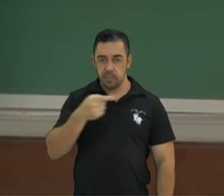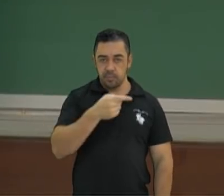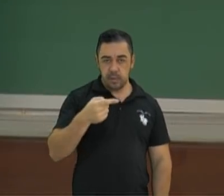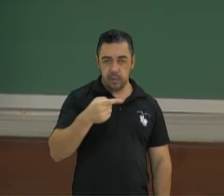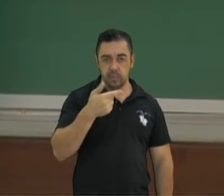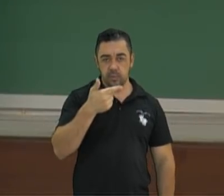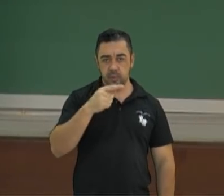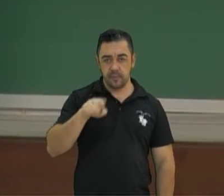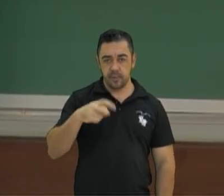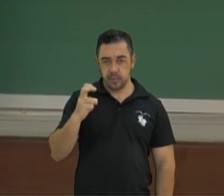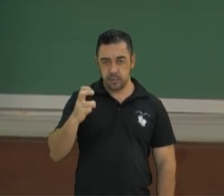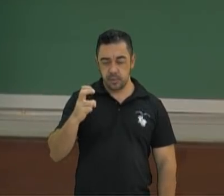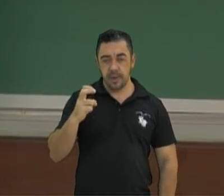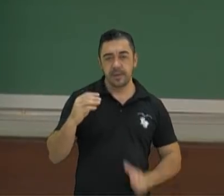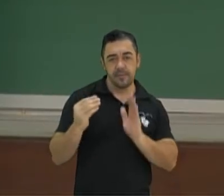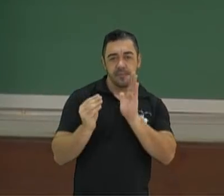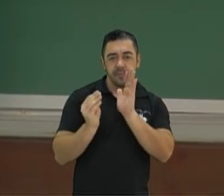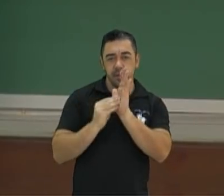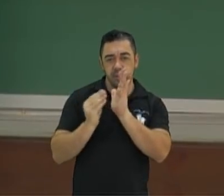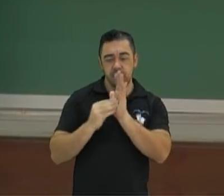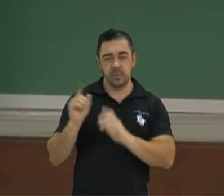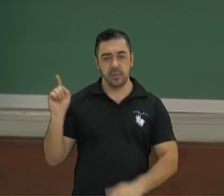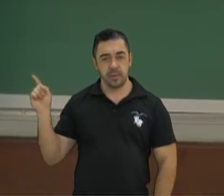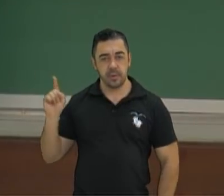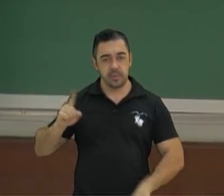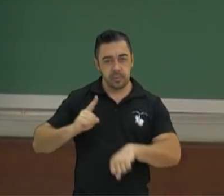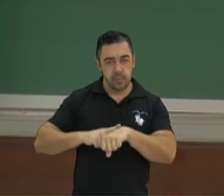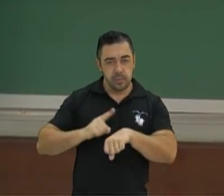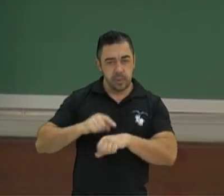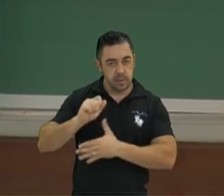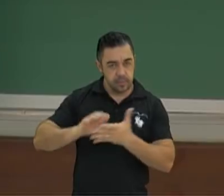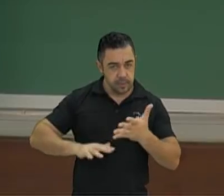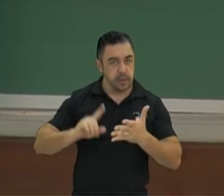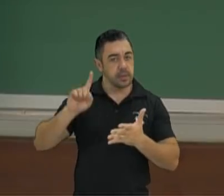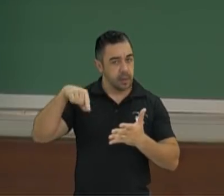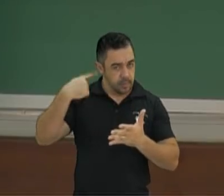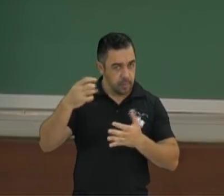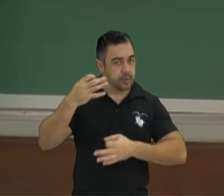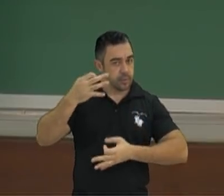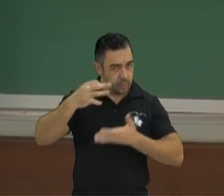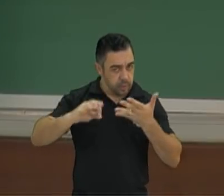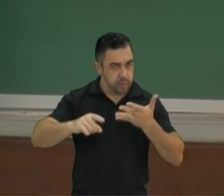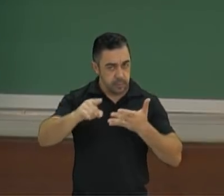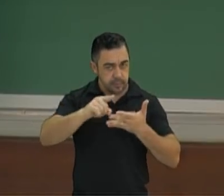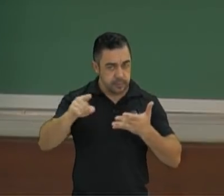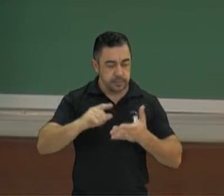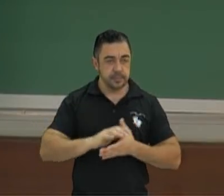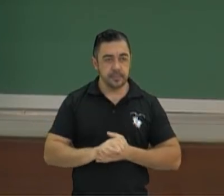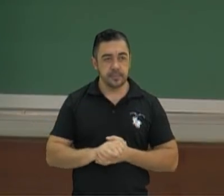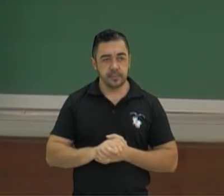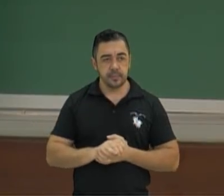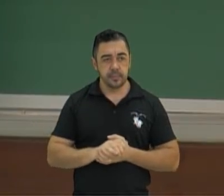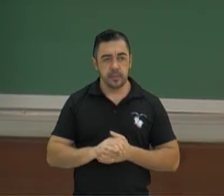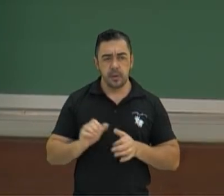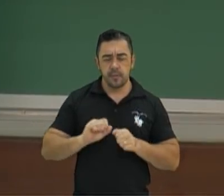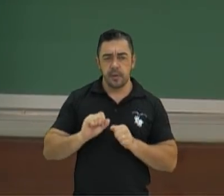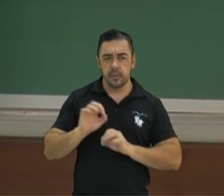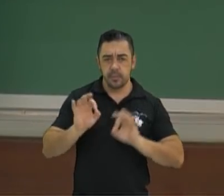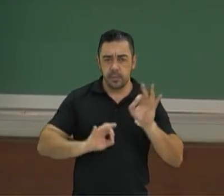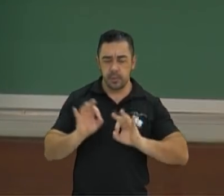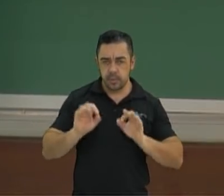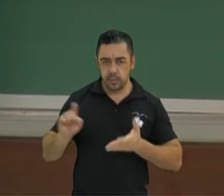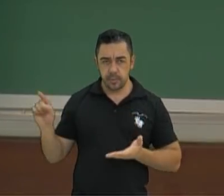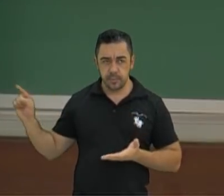ó, menos 2,5? Então, lá na hora da atividade, a professora vai deixar corrigido, tá bom? O que a professora